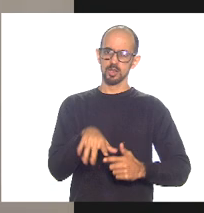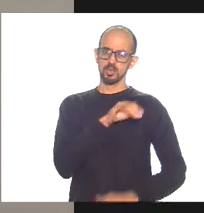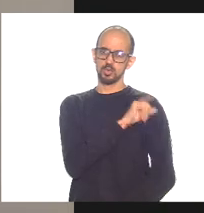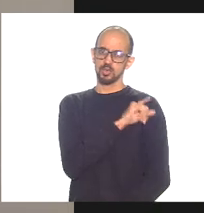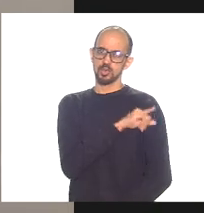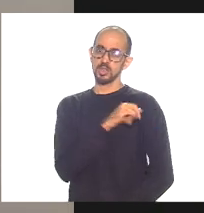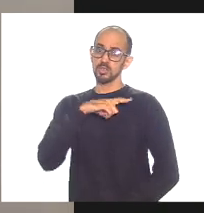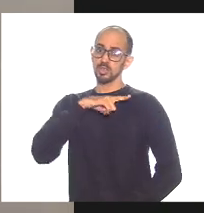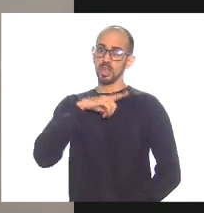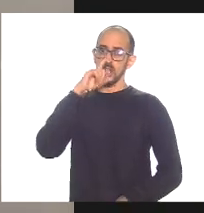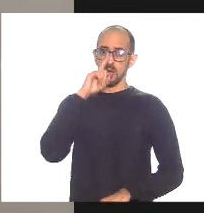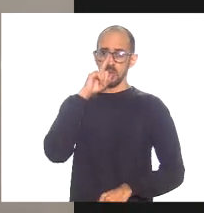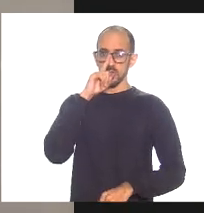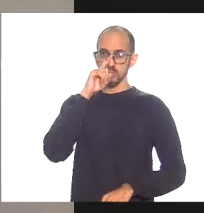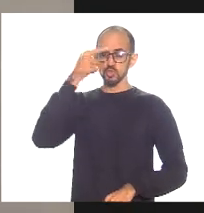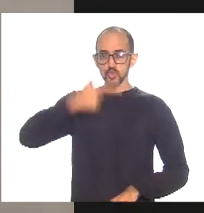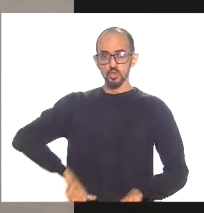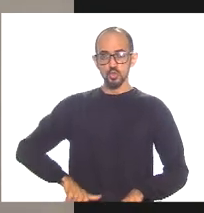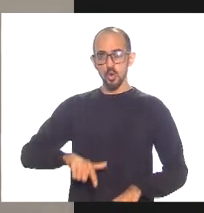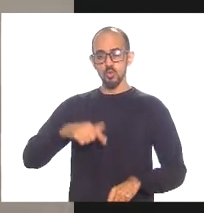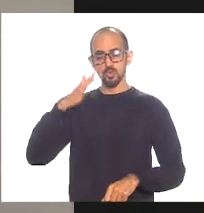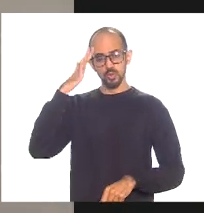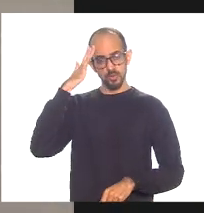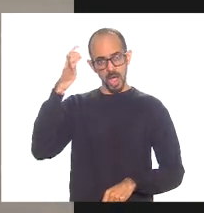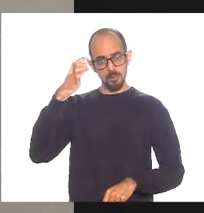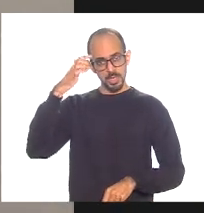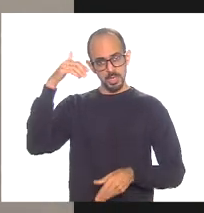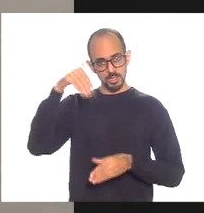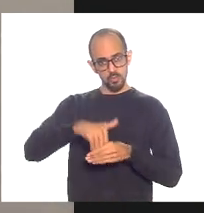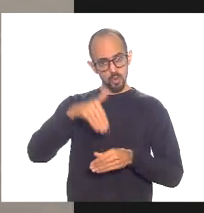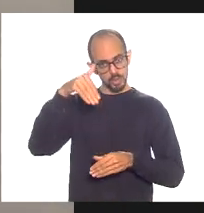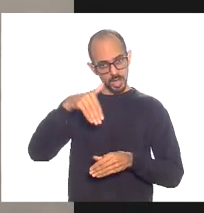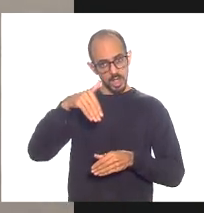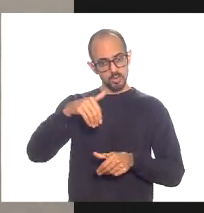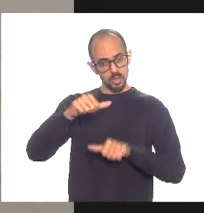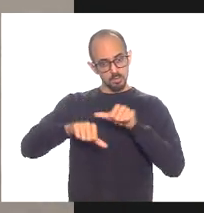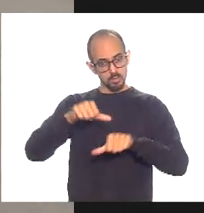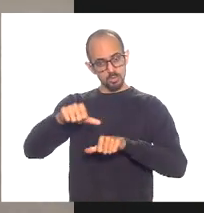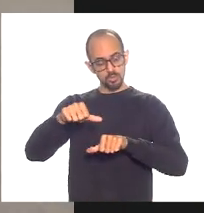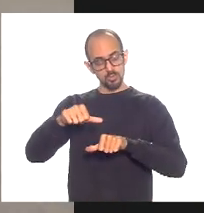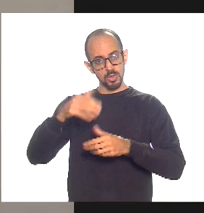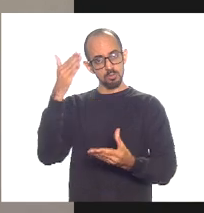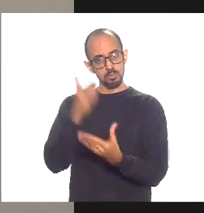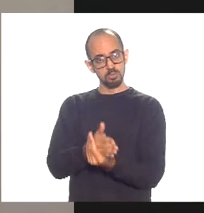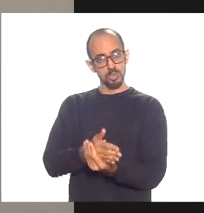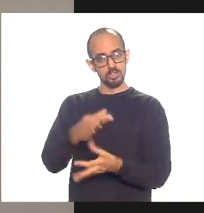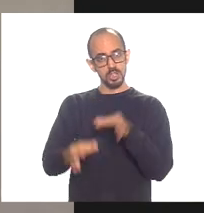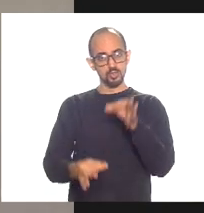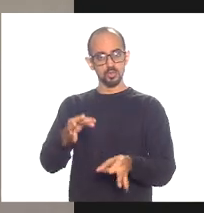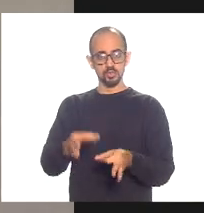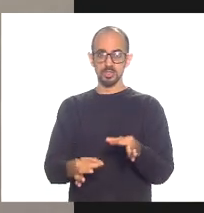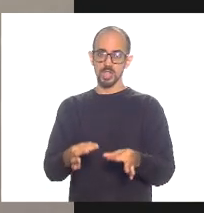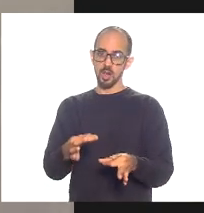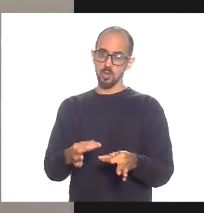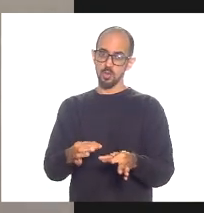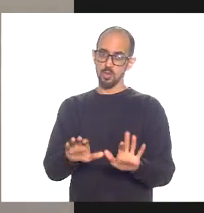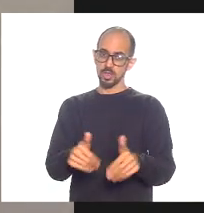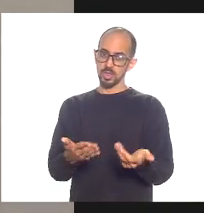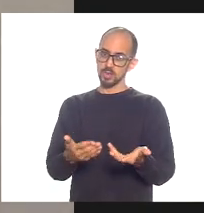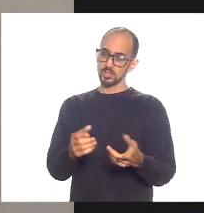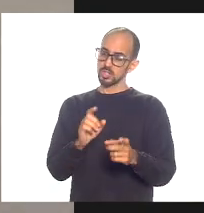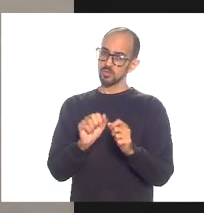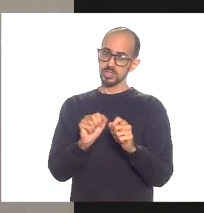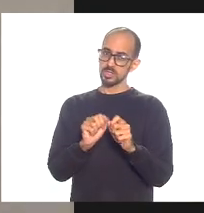de, mais uma vez, do que for decidido amanhã ser alterado por via judicial. Então, a gente está fazendo uma